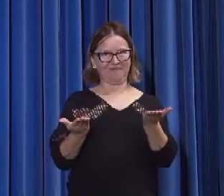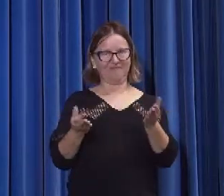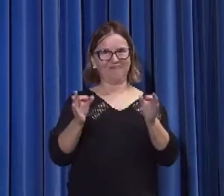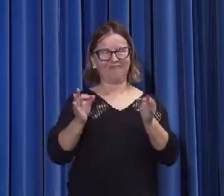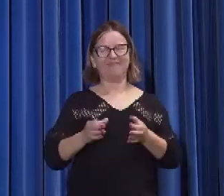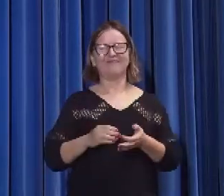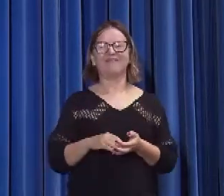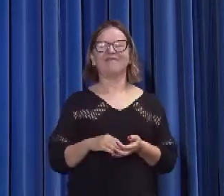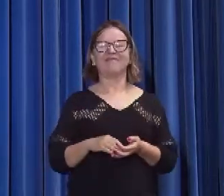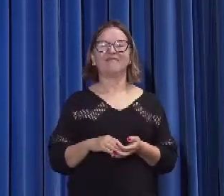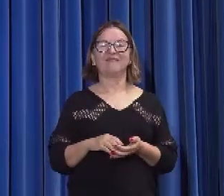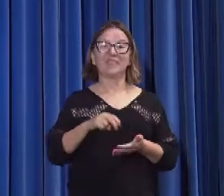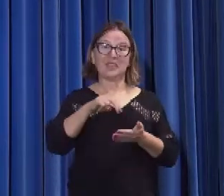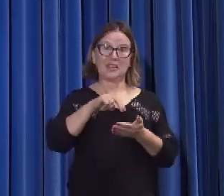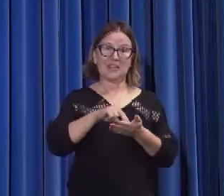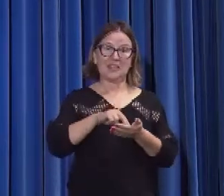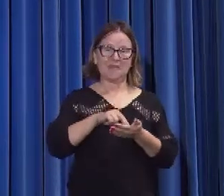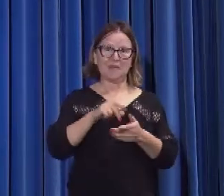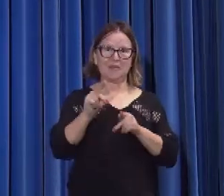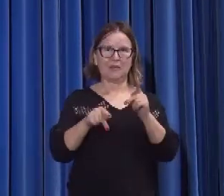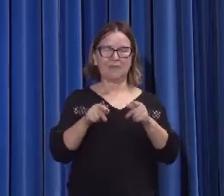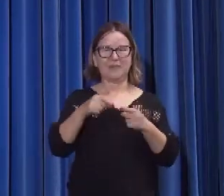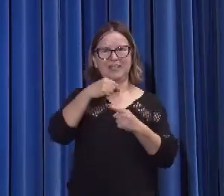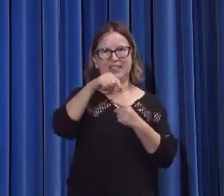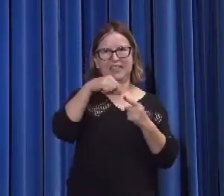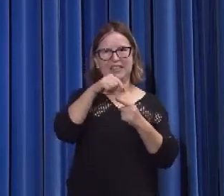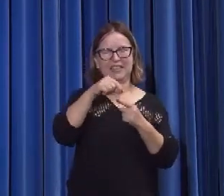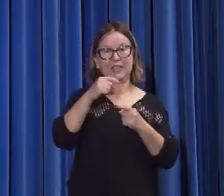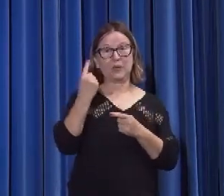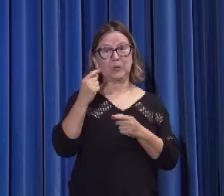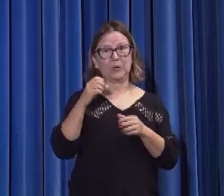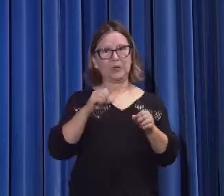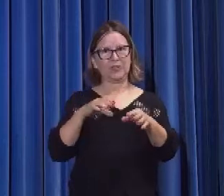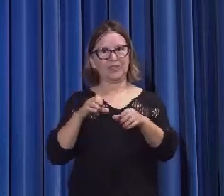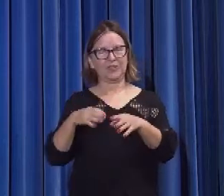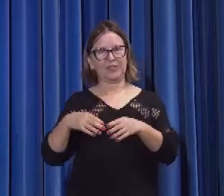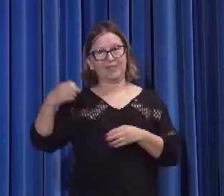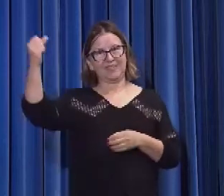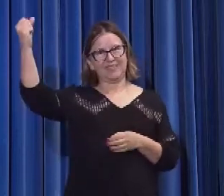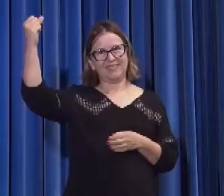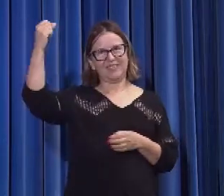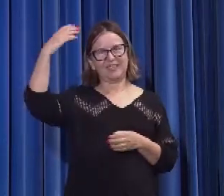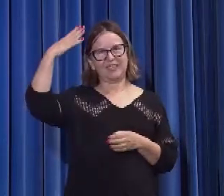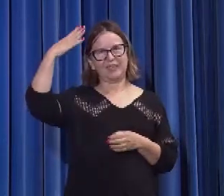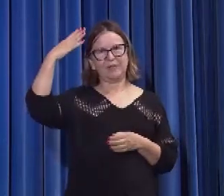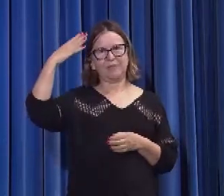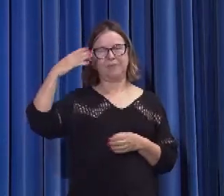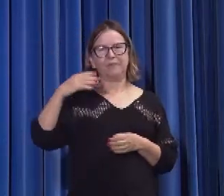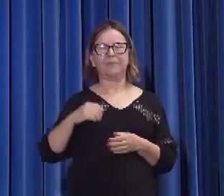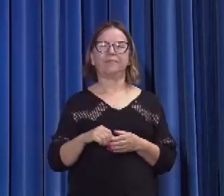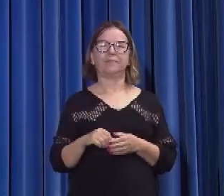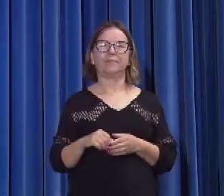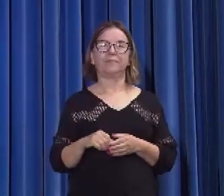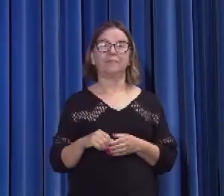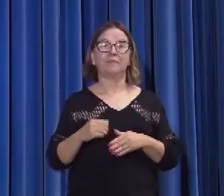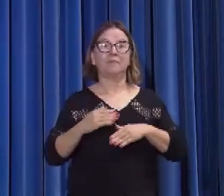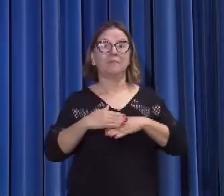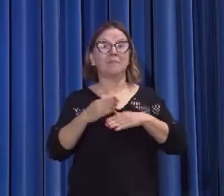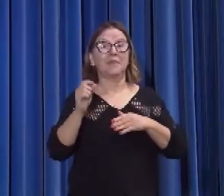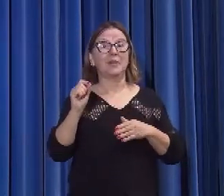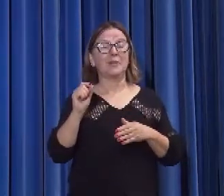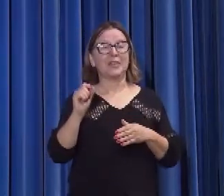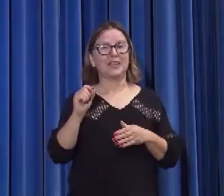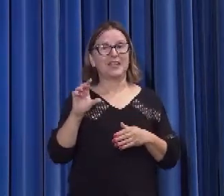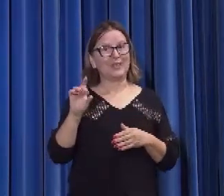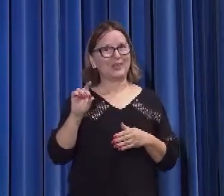A perseverança dos santos é uma das doutrinas da graça. Todavia, mais do que uma doutrina,